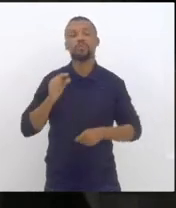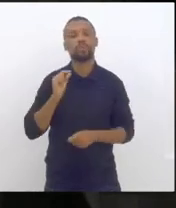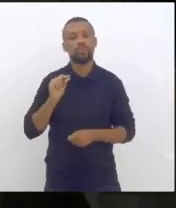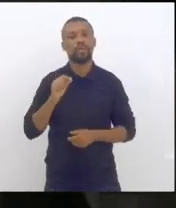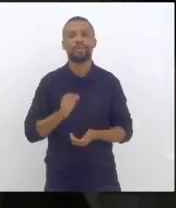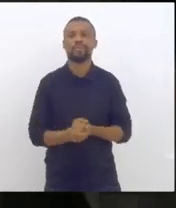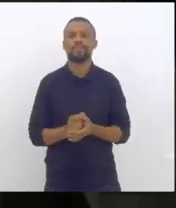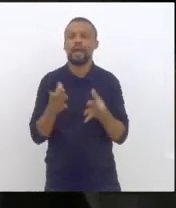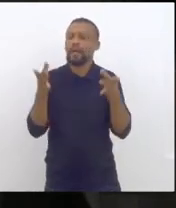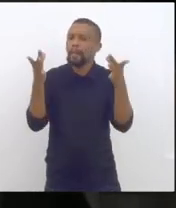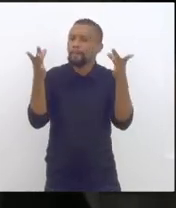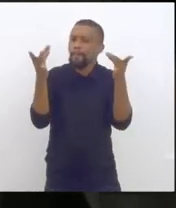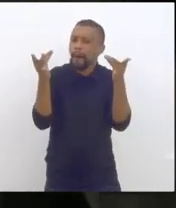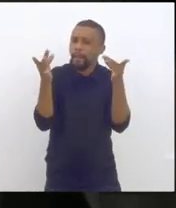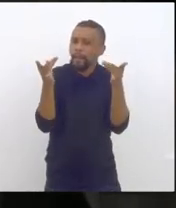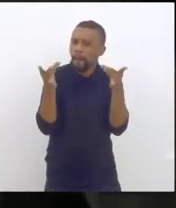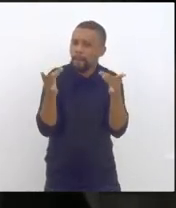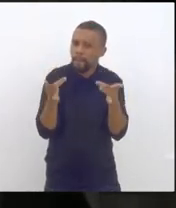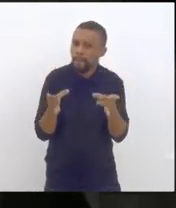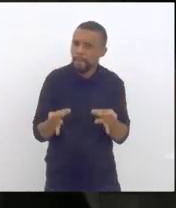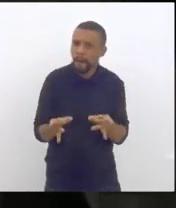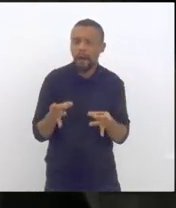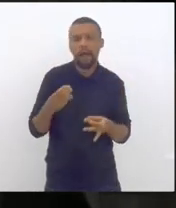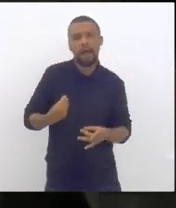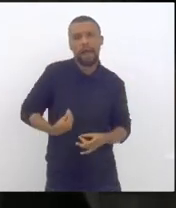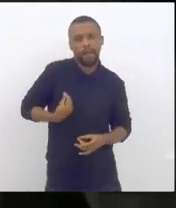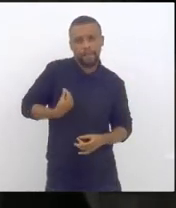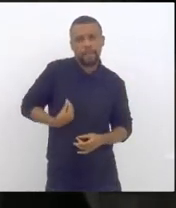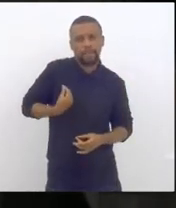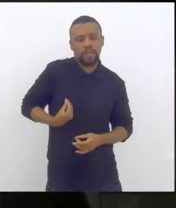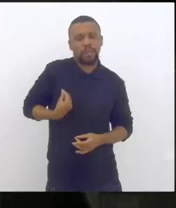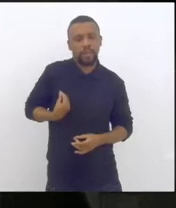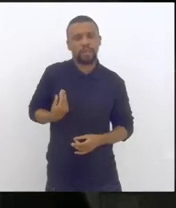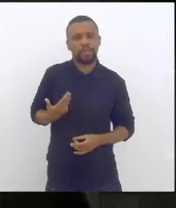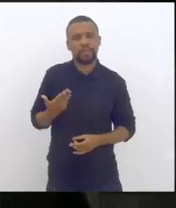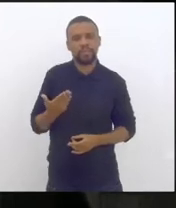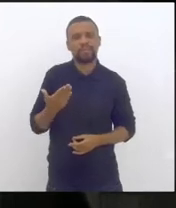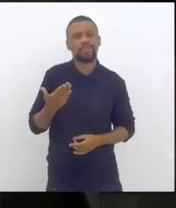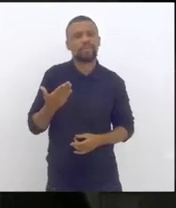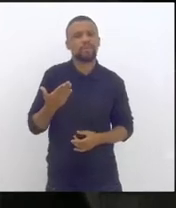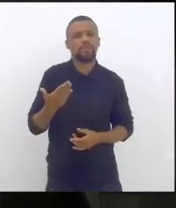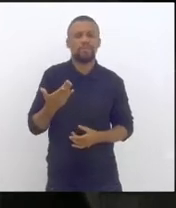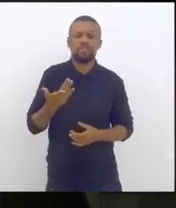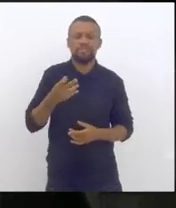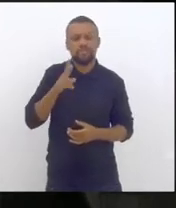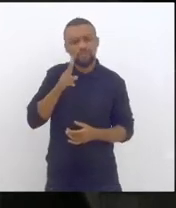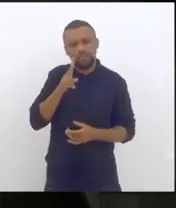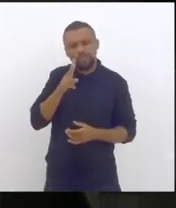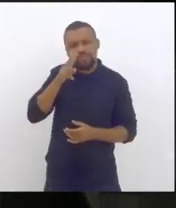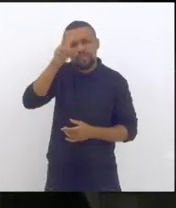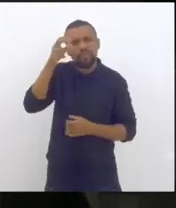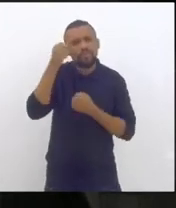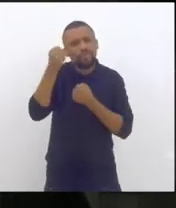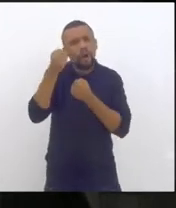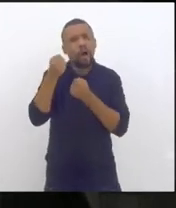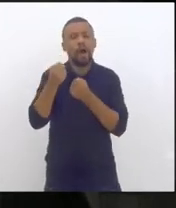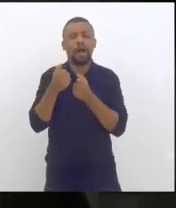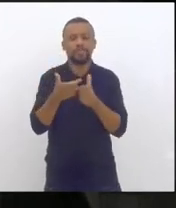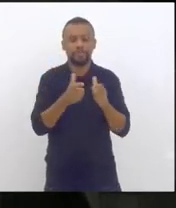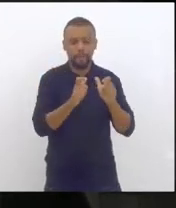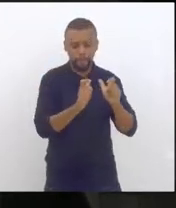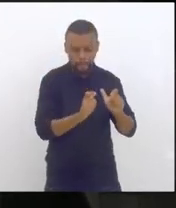a detalhar e a presença o maciça é de